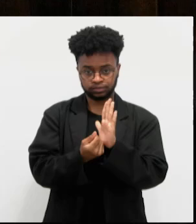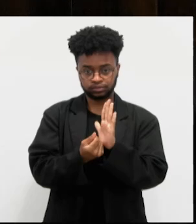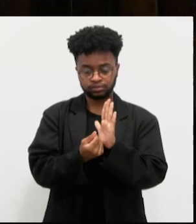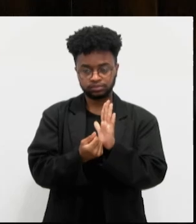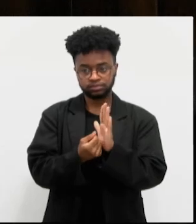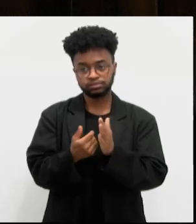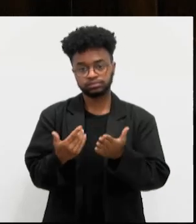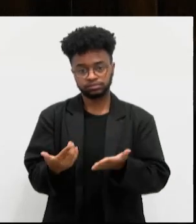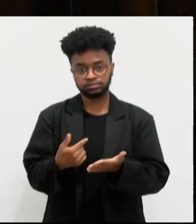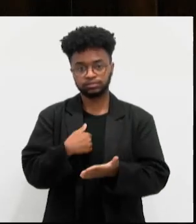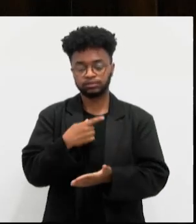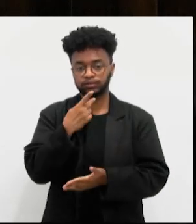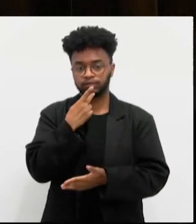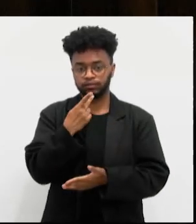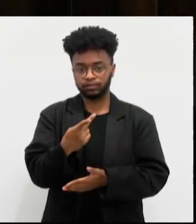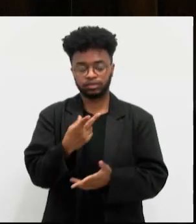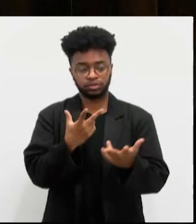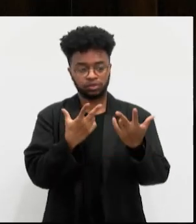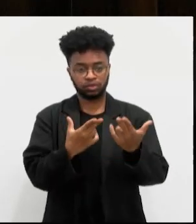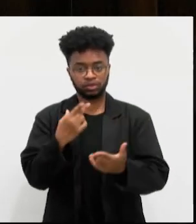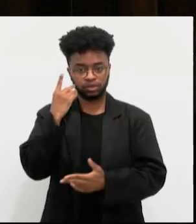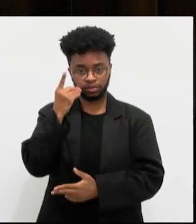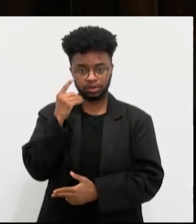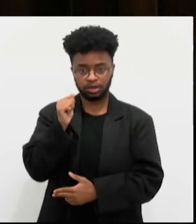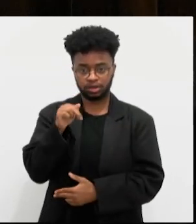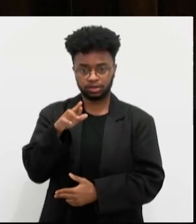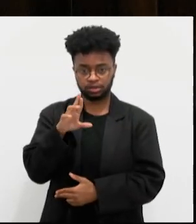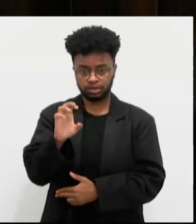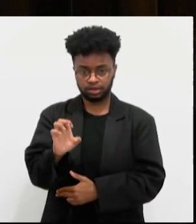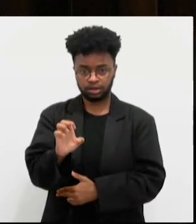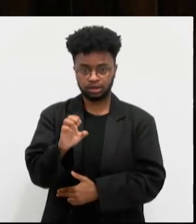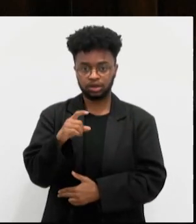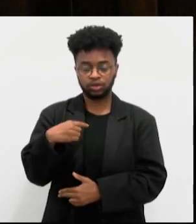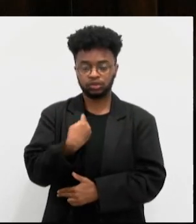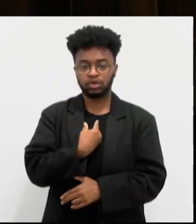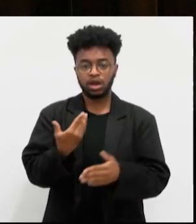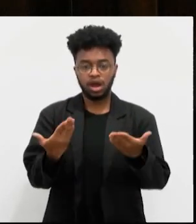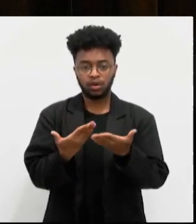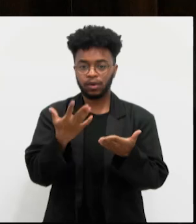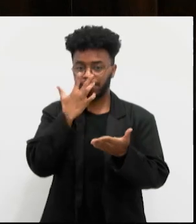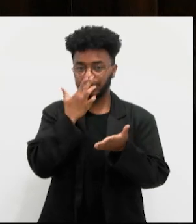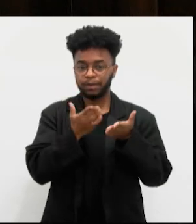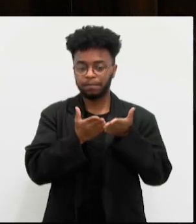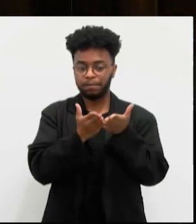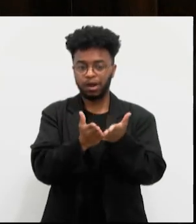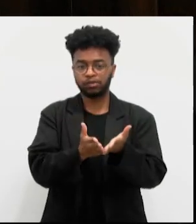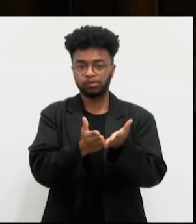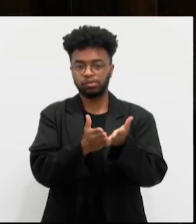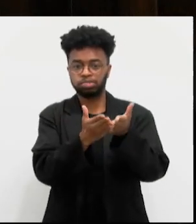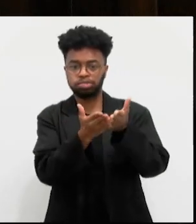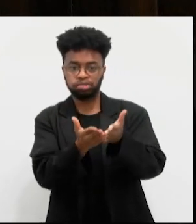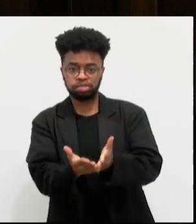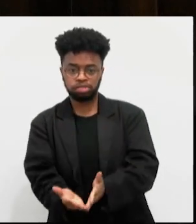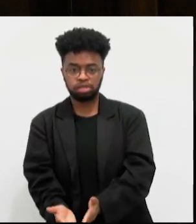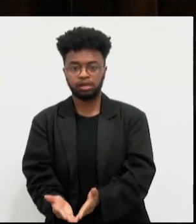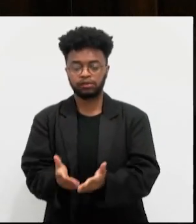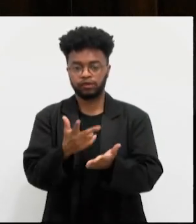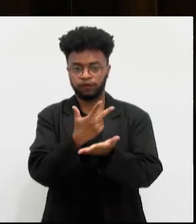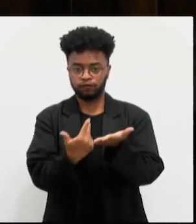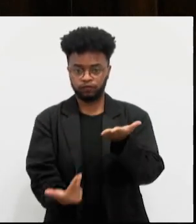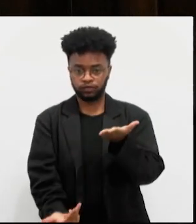Parafraseando o deputado André Correia, nós estamos num Titanic, Está todo mundo em cima do